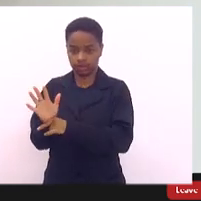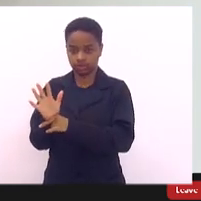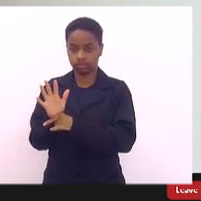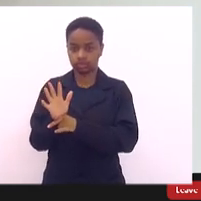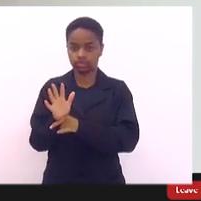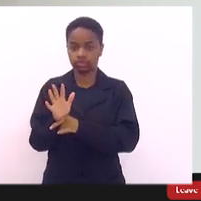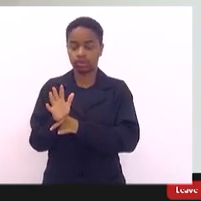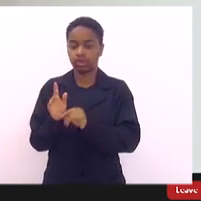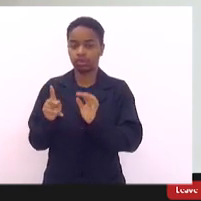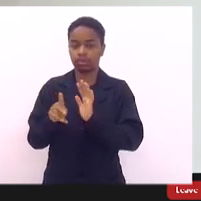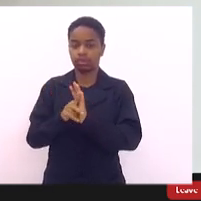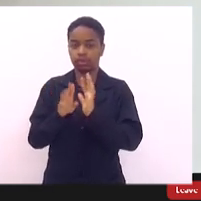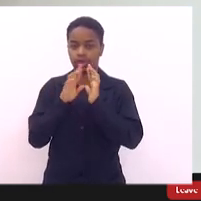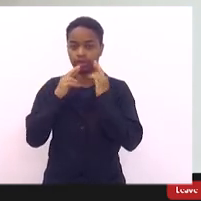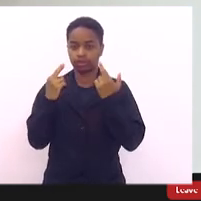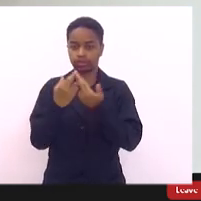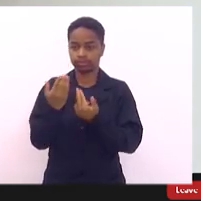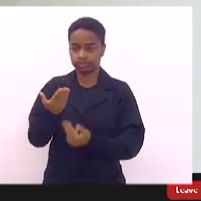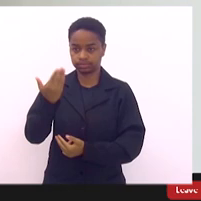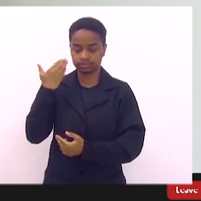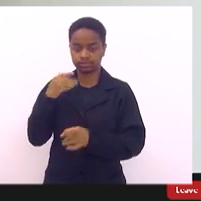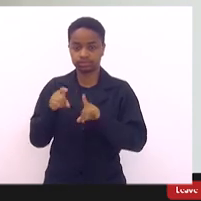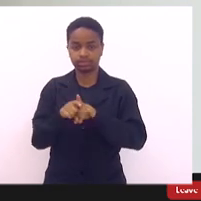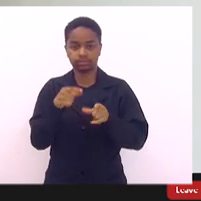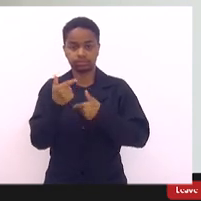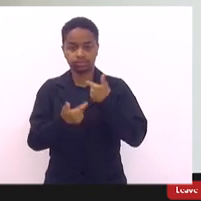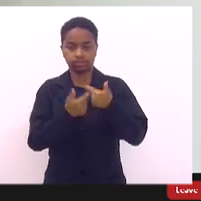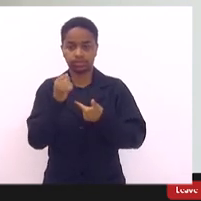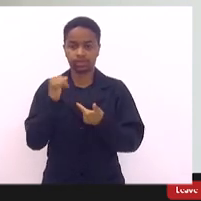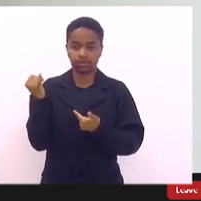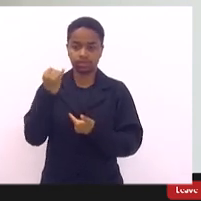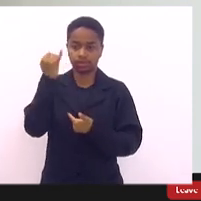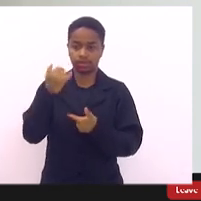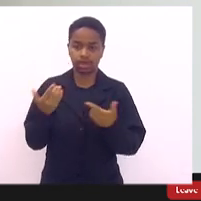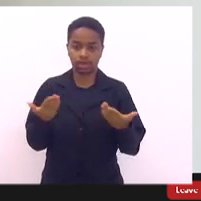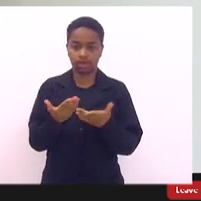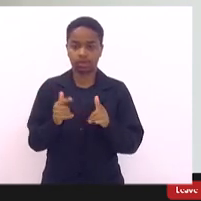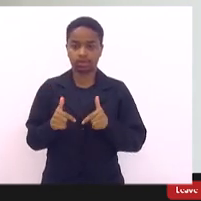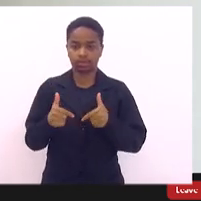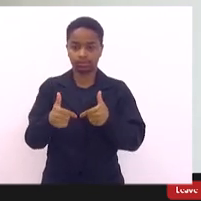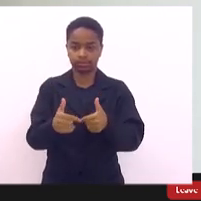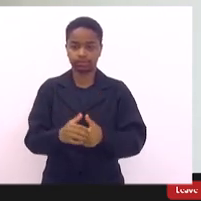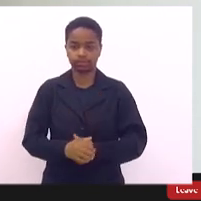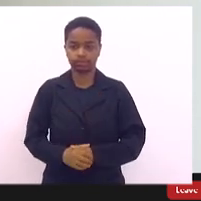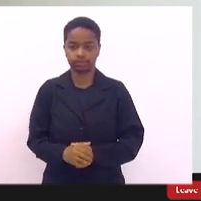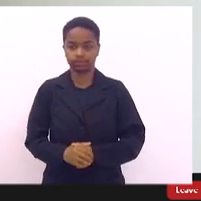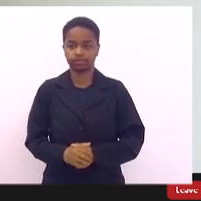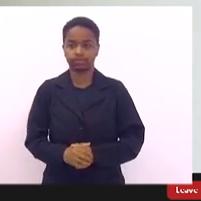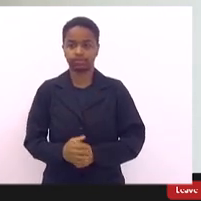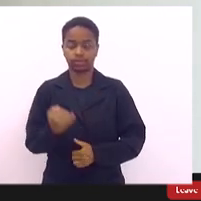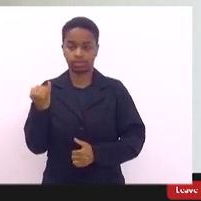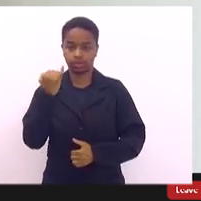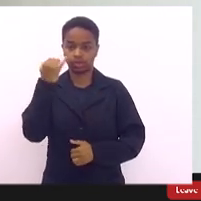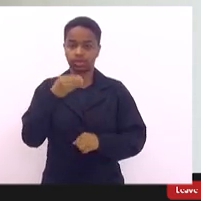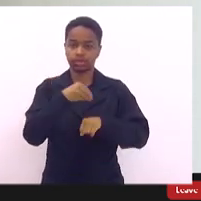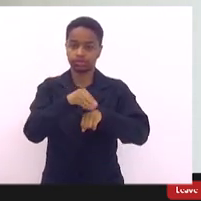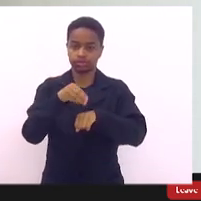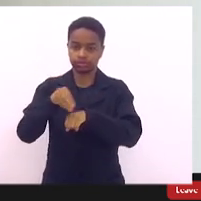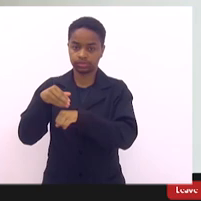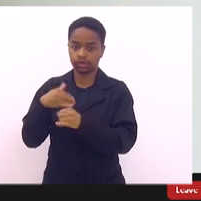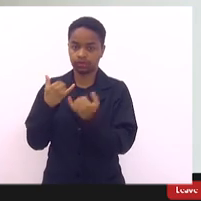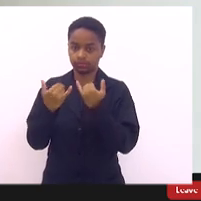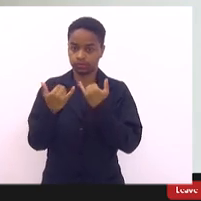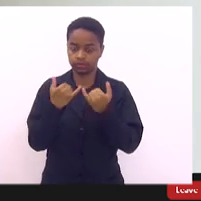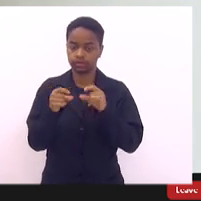sessões anteriores, e esse é um trabalho muito importante que está sendo feito, muita informação importante que está sendo trazida. Eu